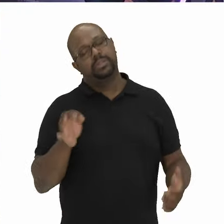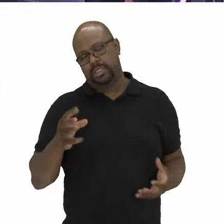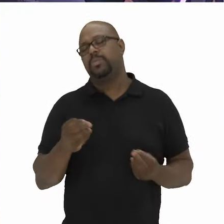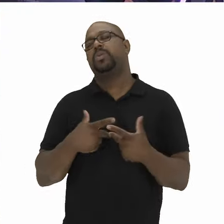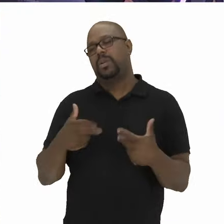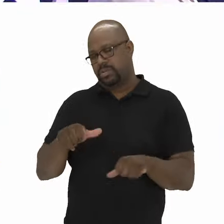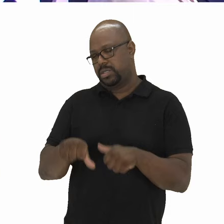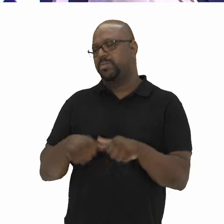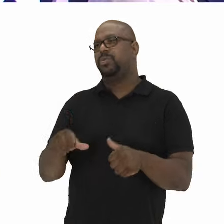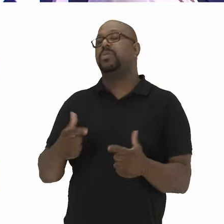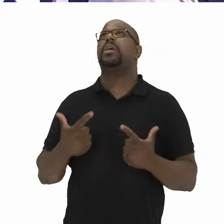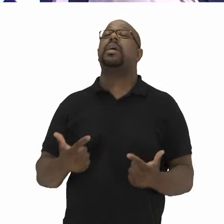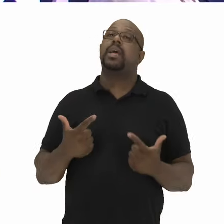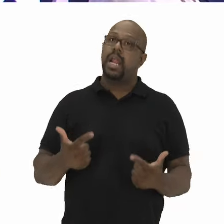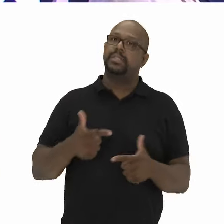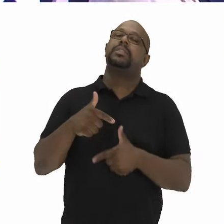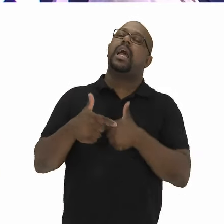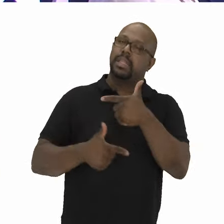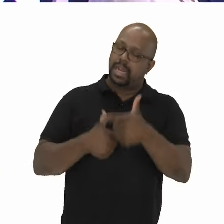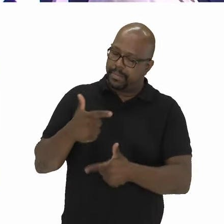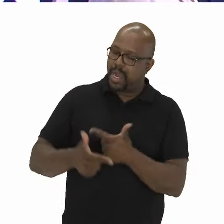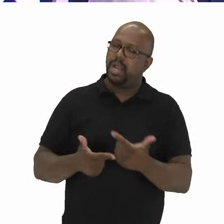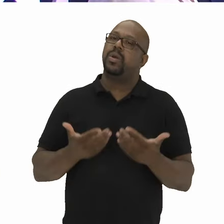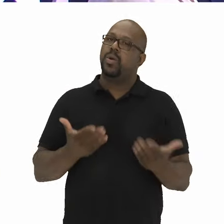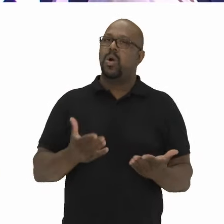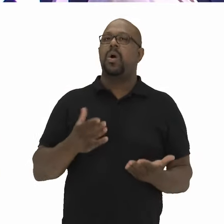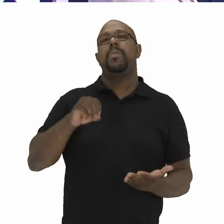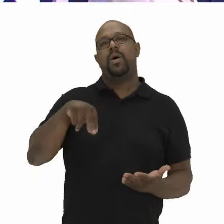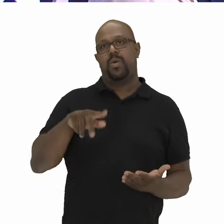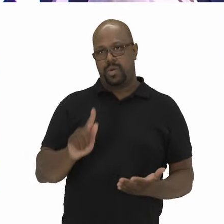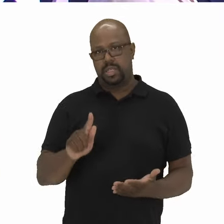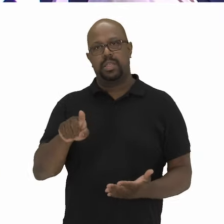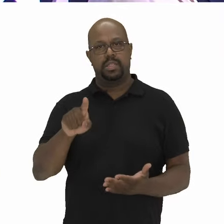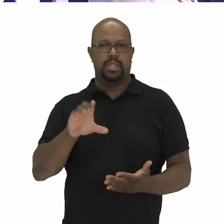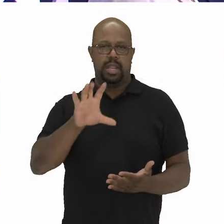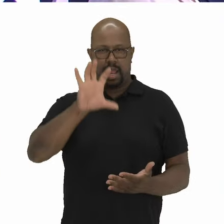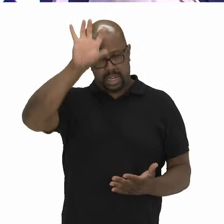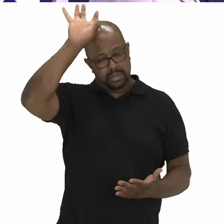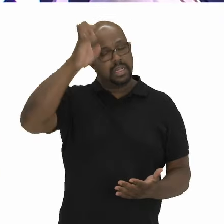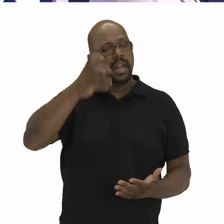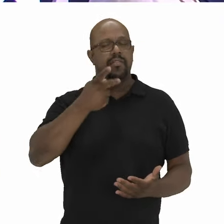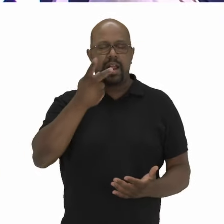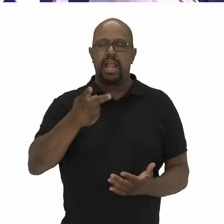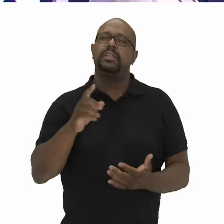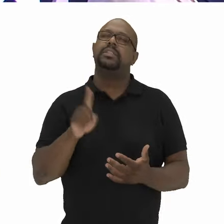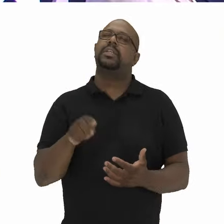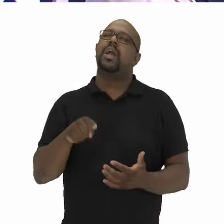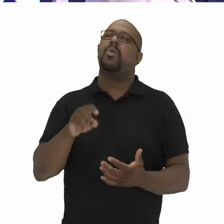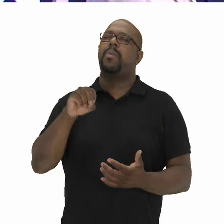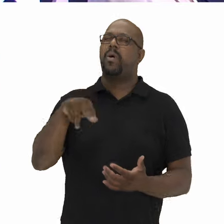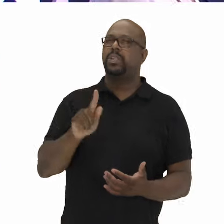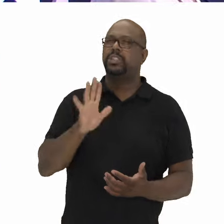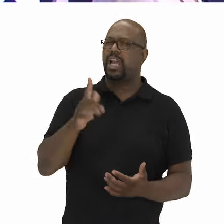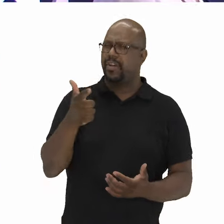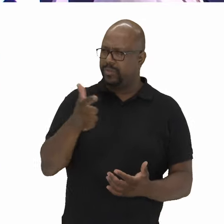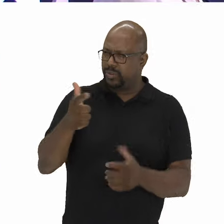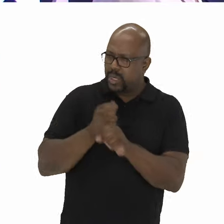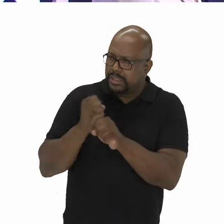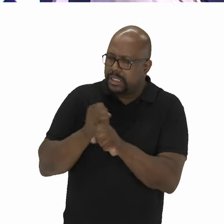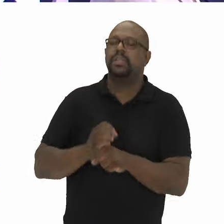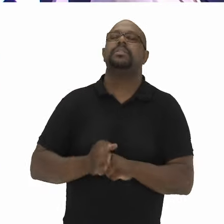mudou muita coisa mudou mu graças a trabalhos como a ONG da Cláudia que eu queria que ela falasse que é uma ONG que tá com